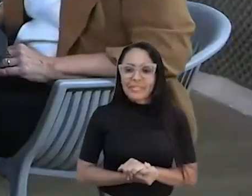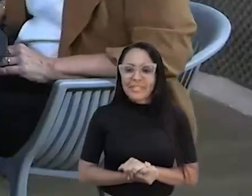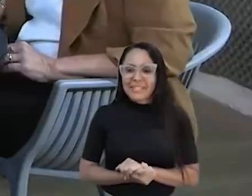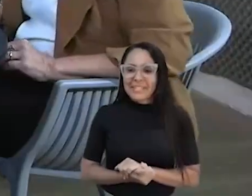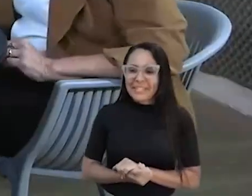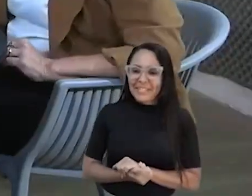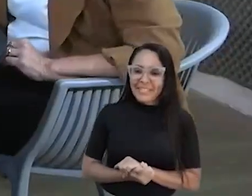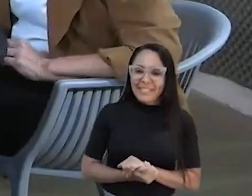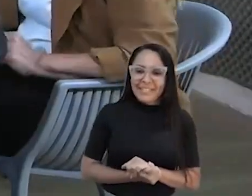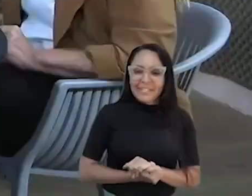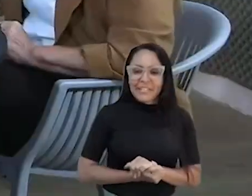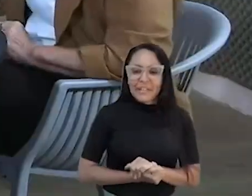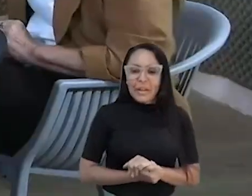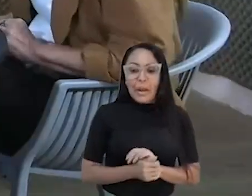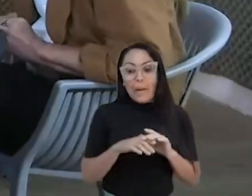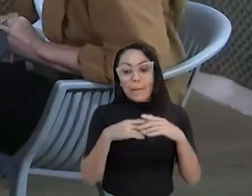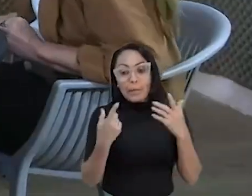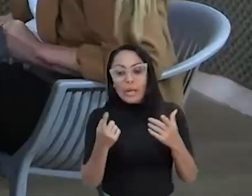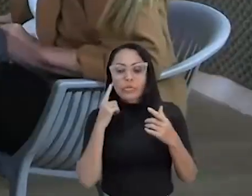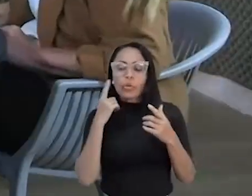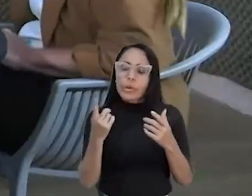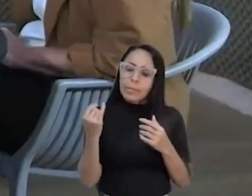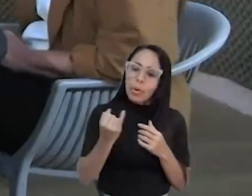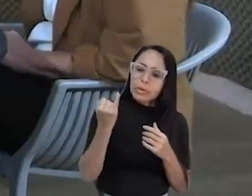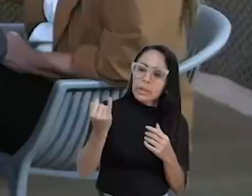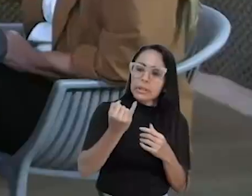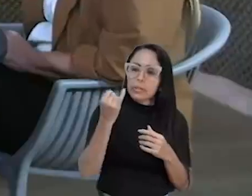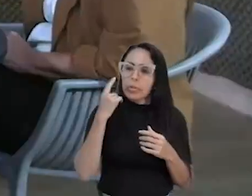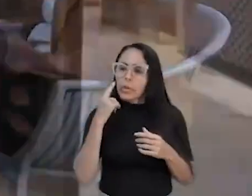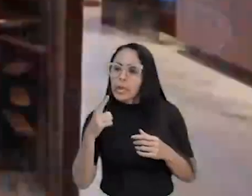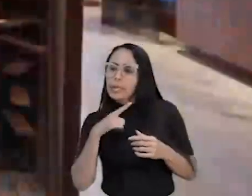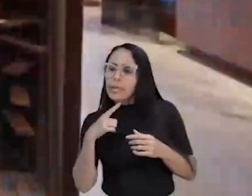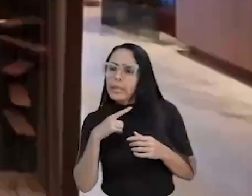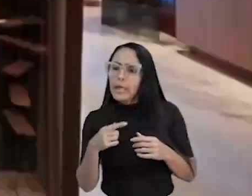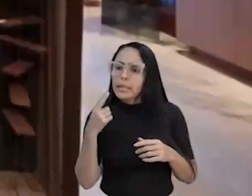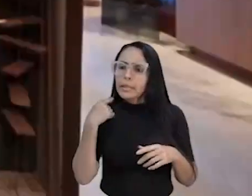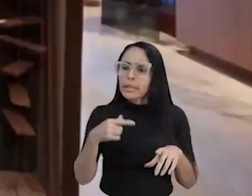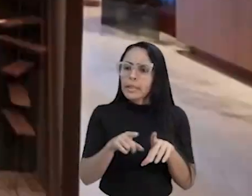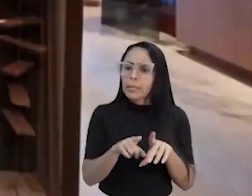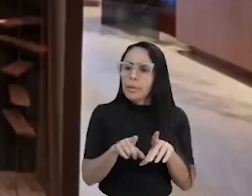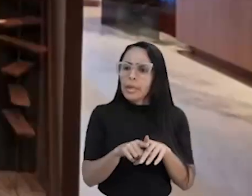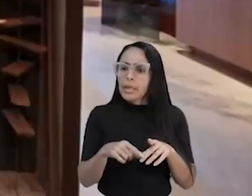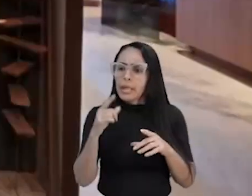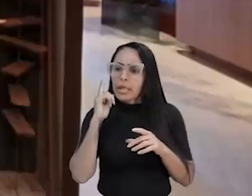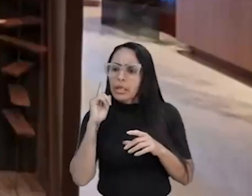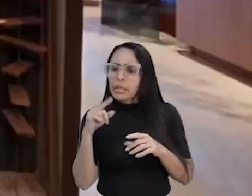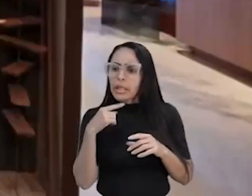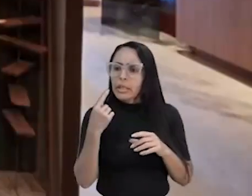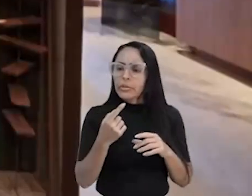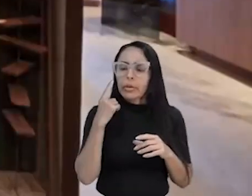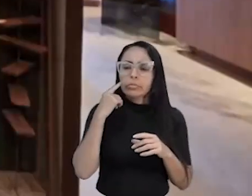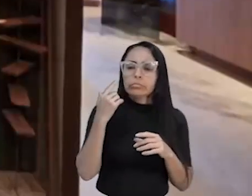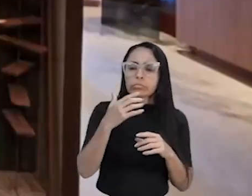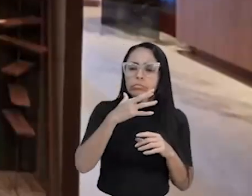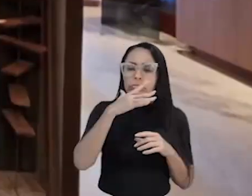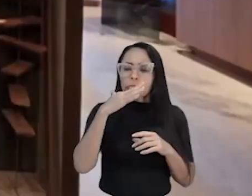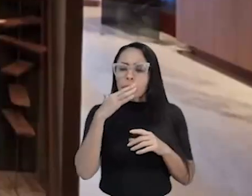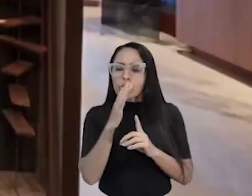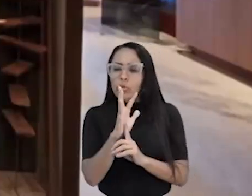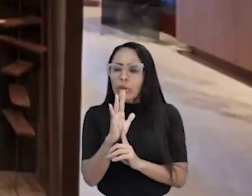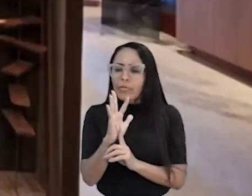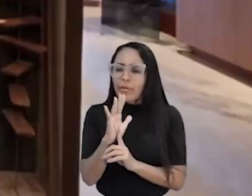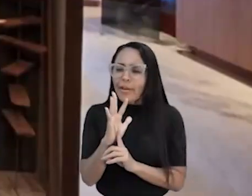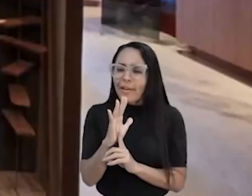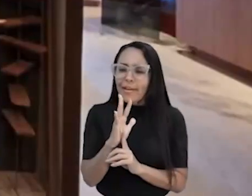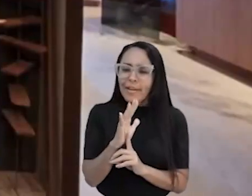não pode, né, falar o nome. Mas foi interessante porque tinha a velhinha, né? Foi fantástico. que aí Tava tinha o pensando cheiro da vela, tinha várias